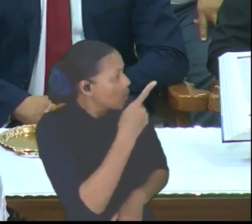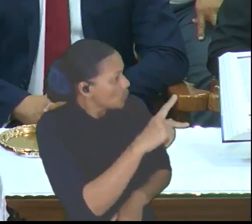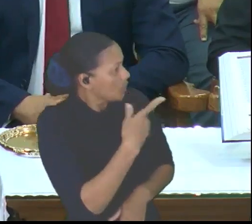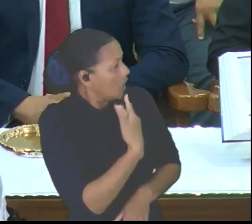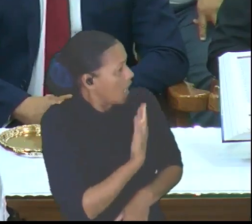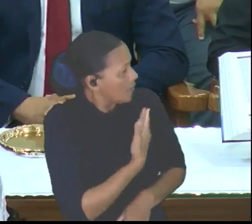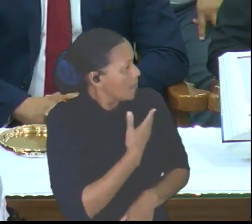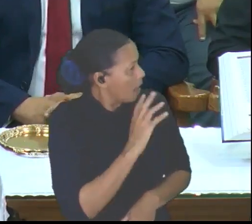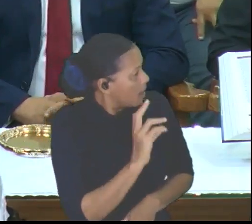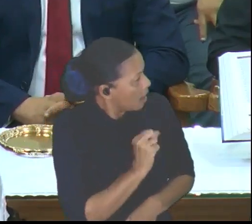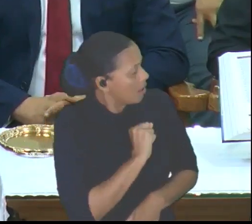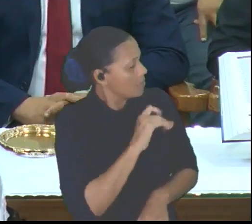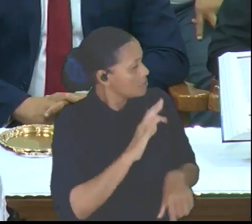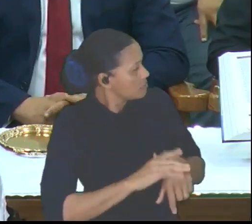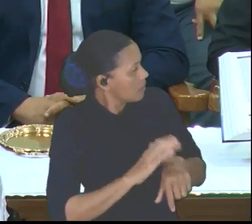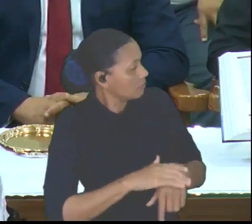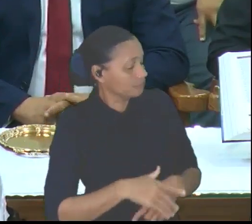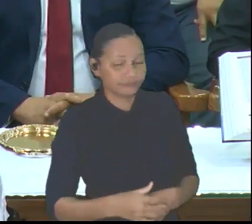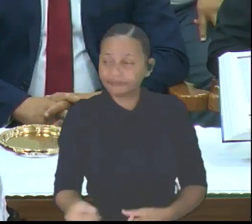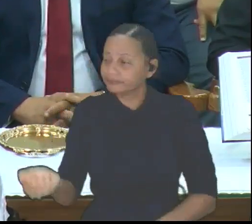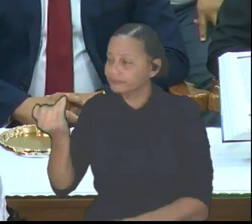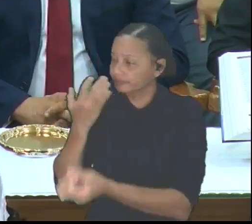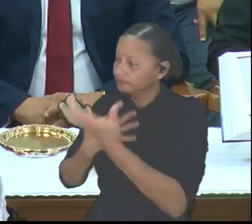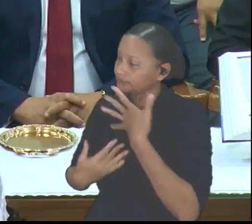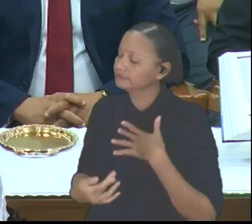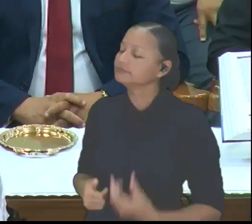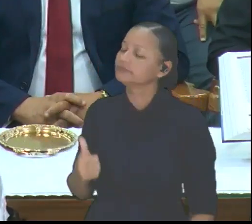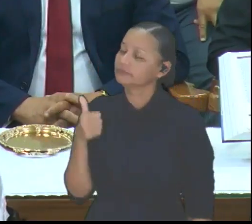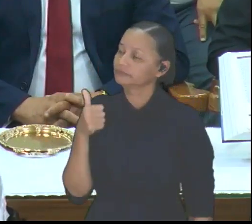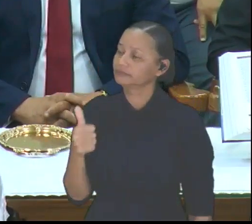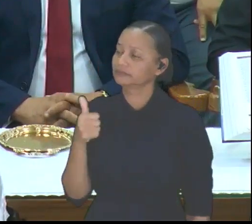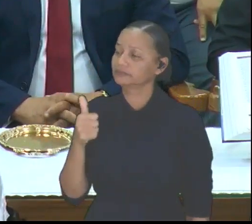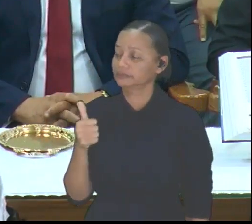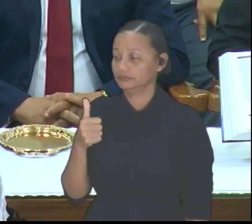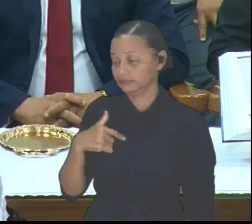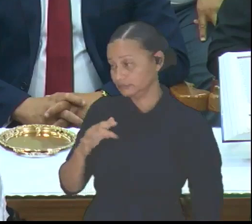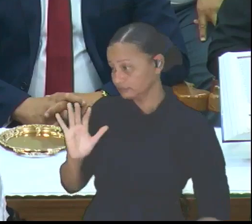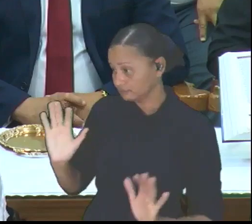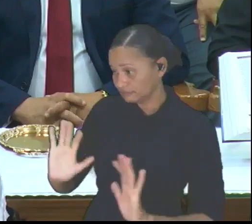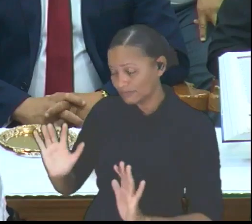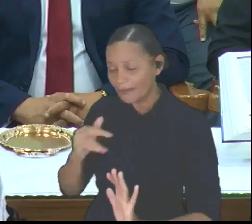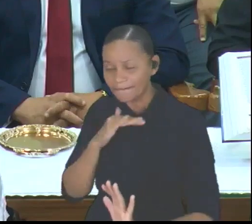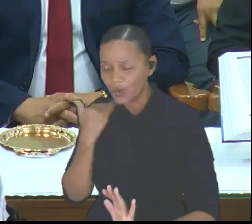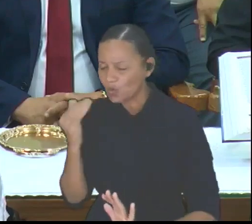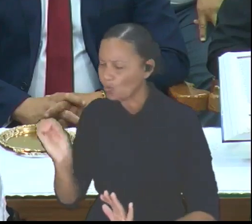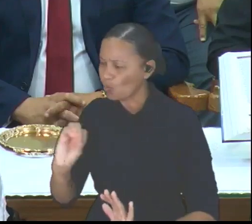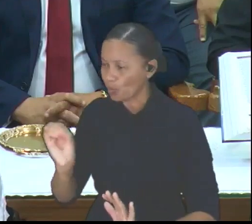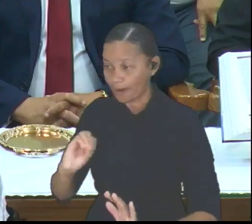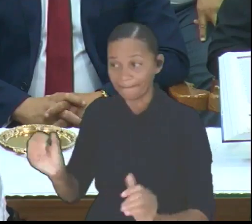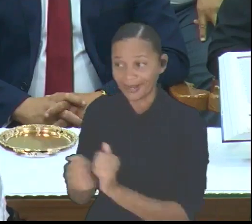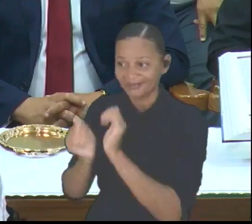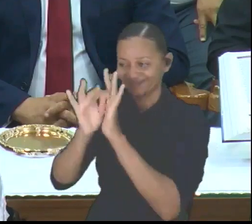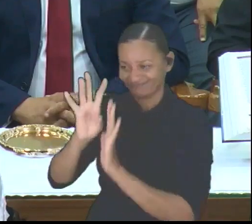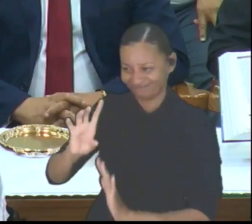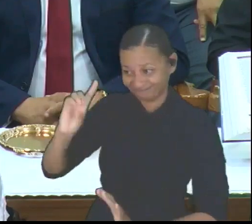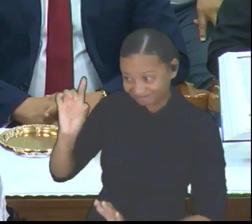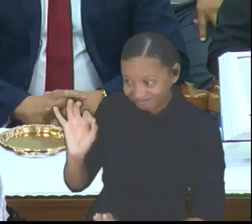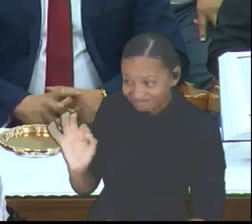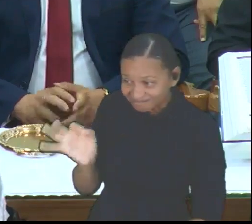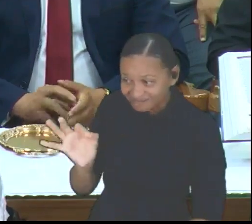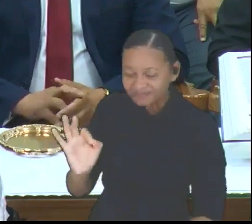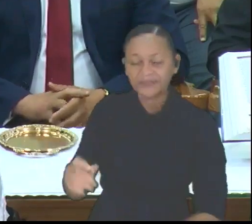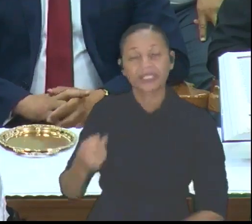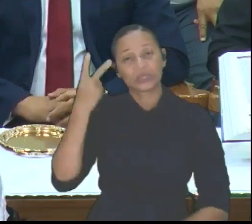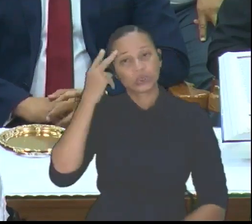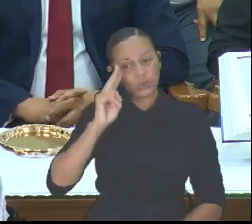enfermo. Jesus escuta e nada faz. Apenas diz, olha, não é para a morte, é para a glória de Deus.